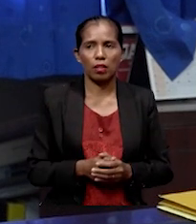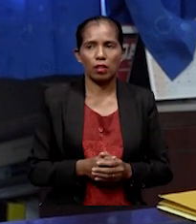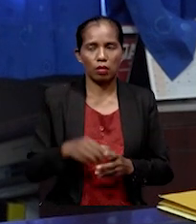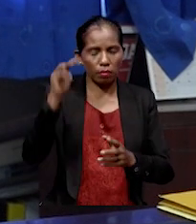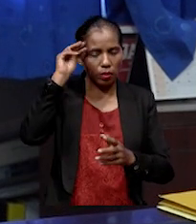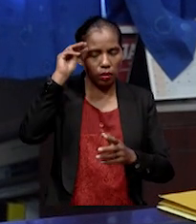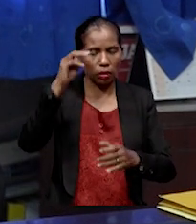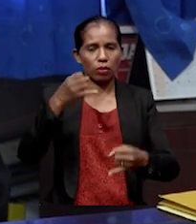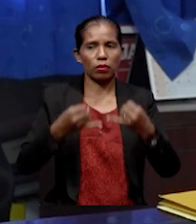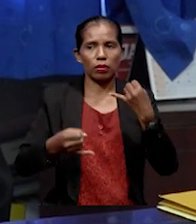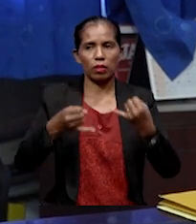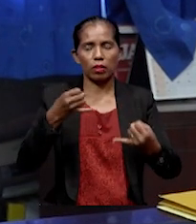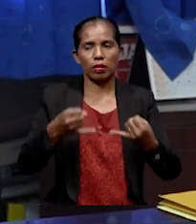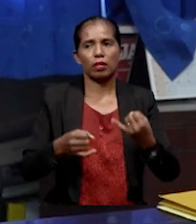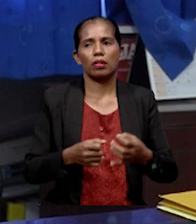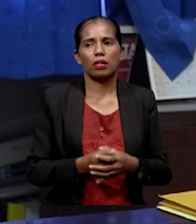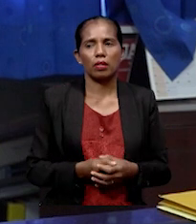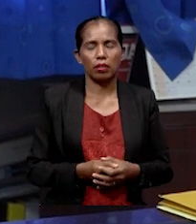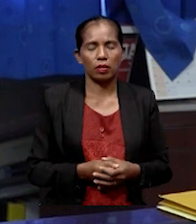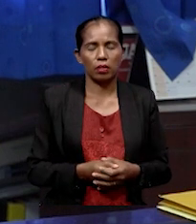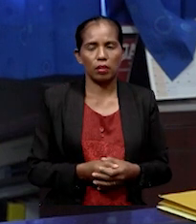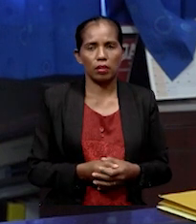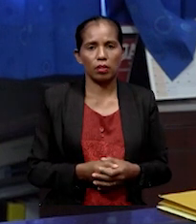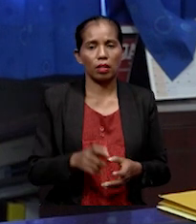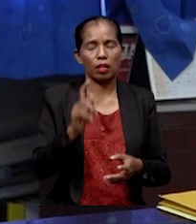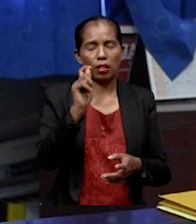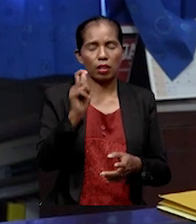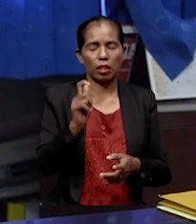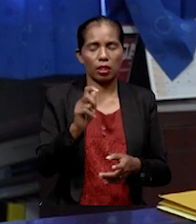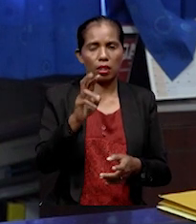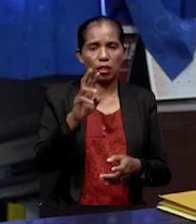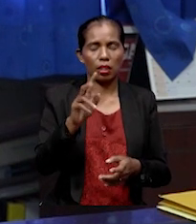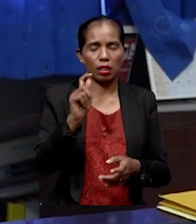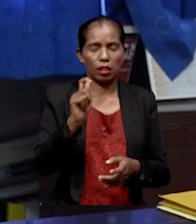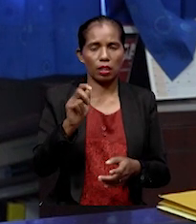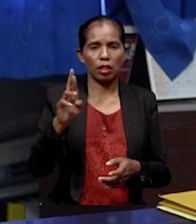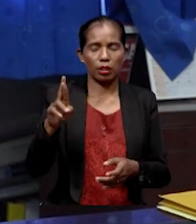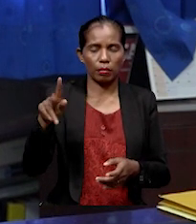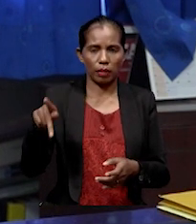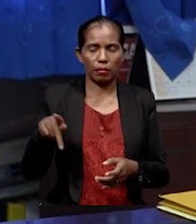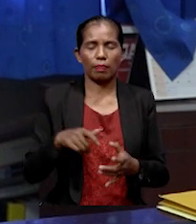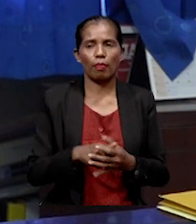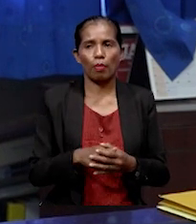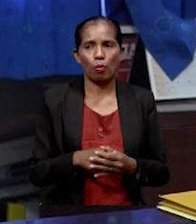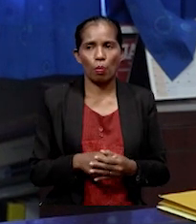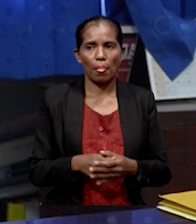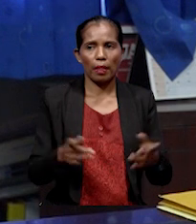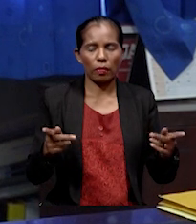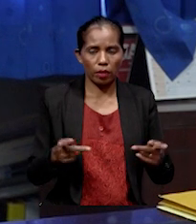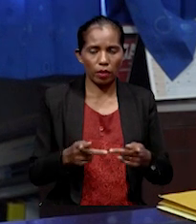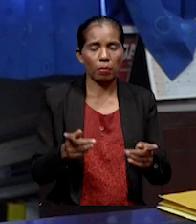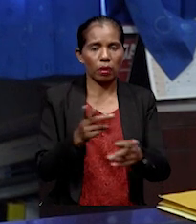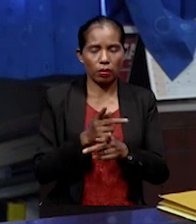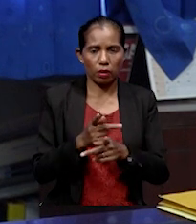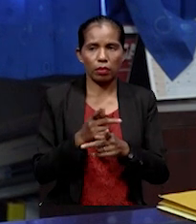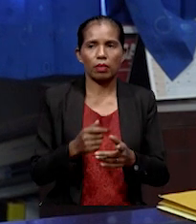da Justiça, ante terras propriedade. E além de nemos a área de protegido. E além protegido, e